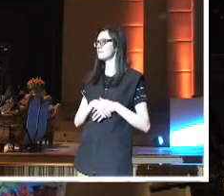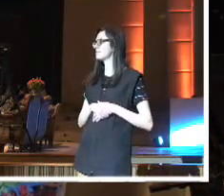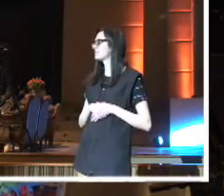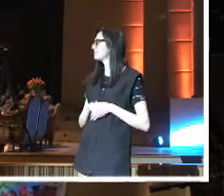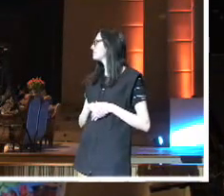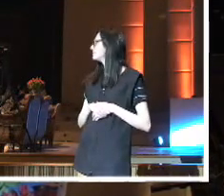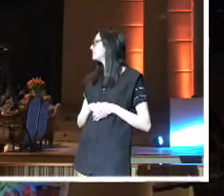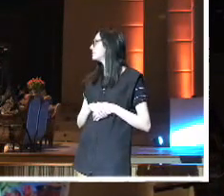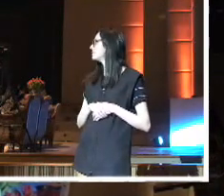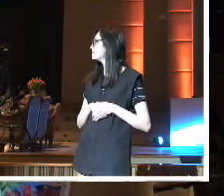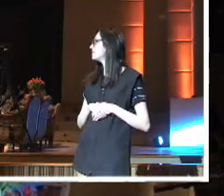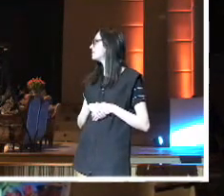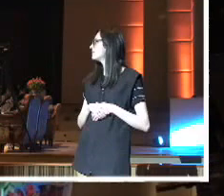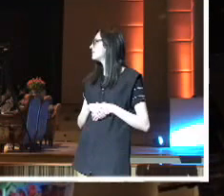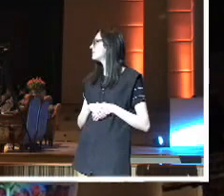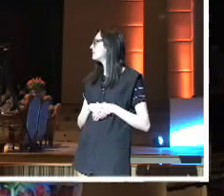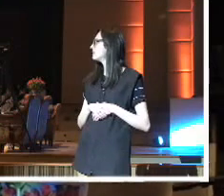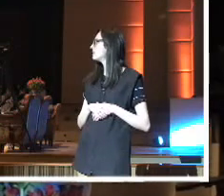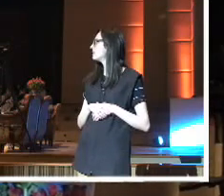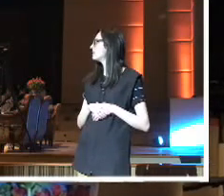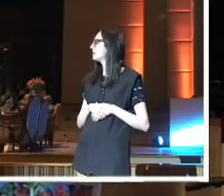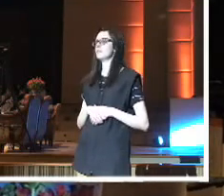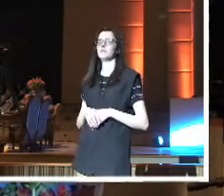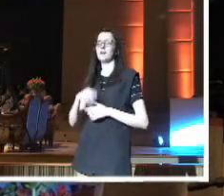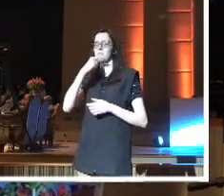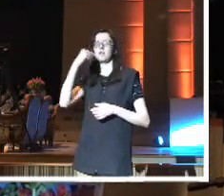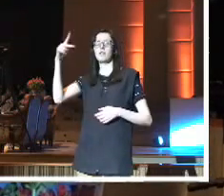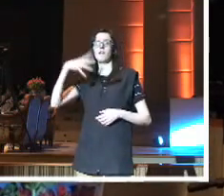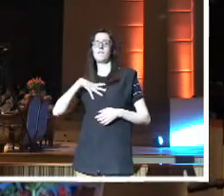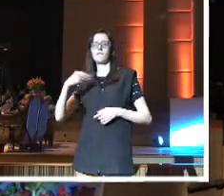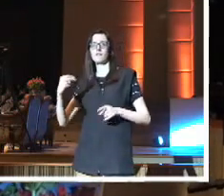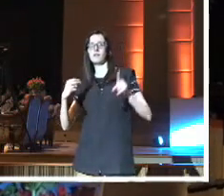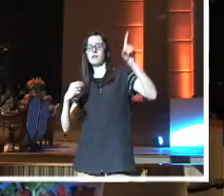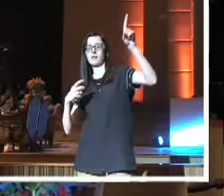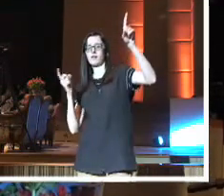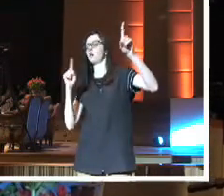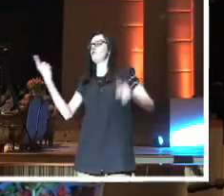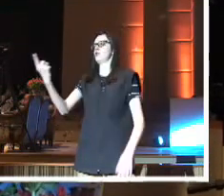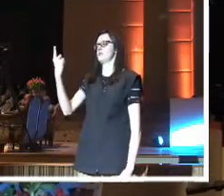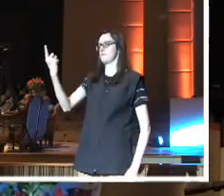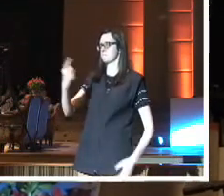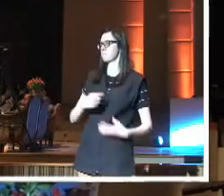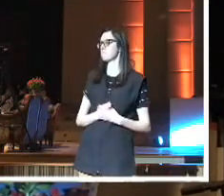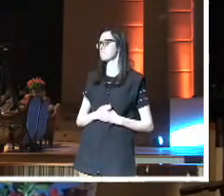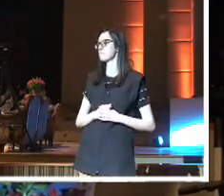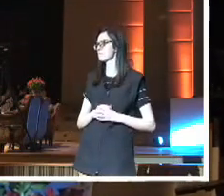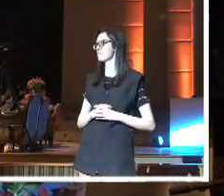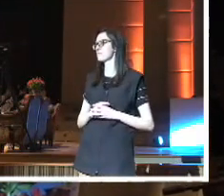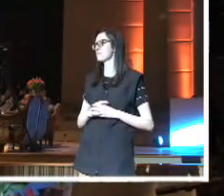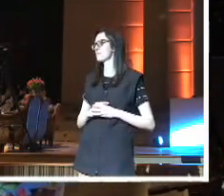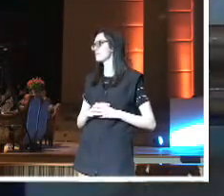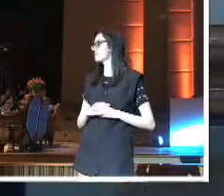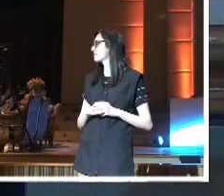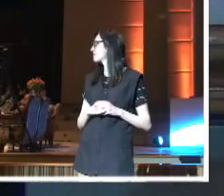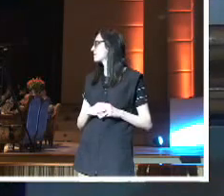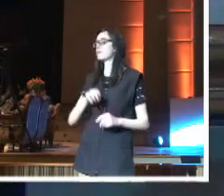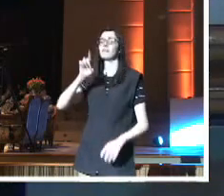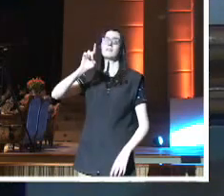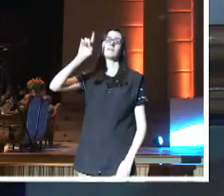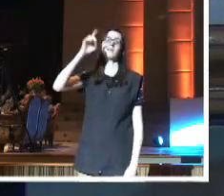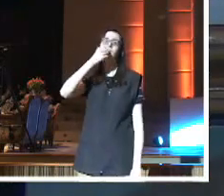Samuel, está aí no infantil. Hoje não, só está você. Deus é